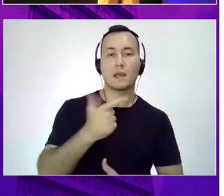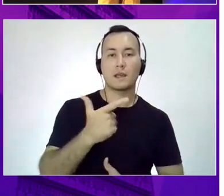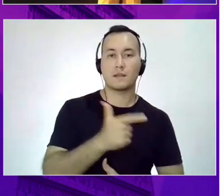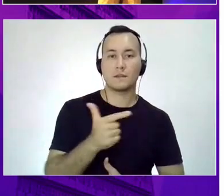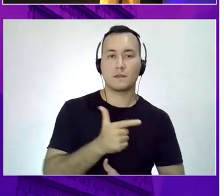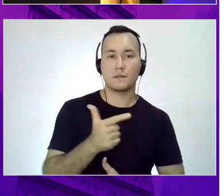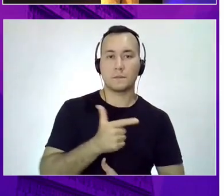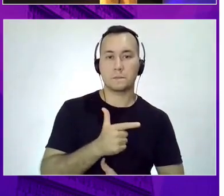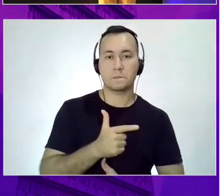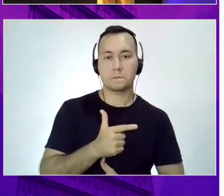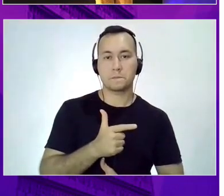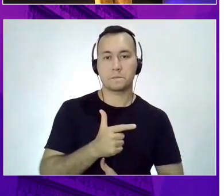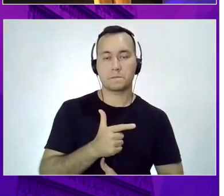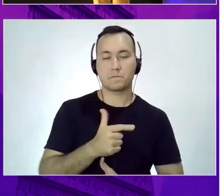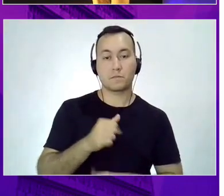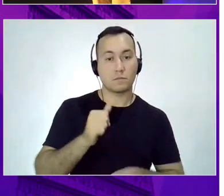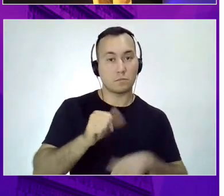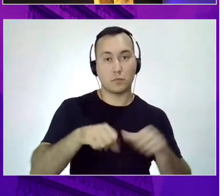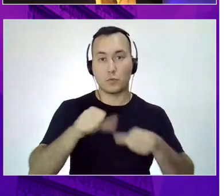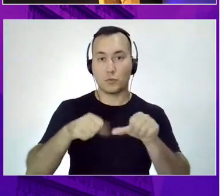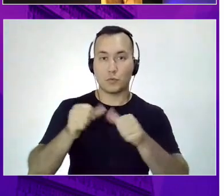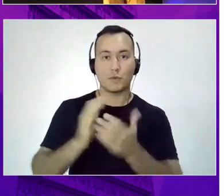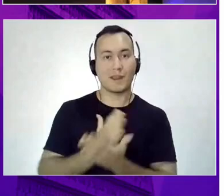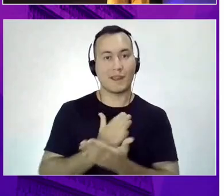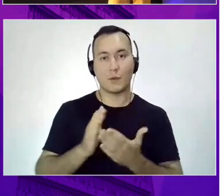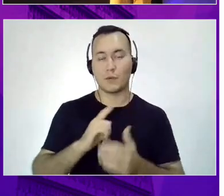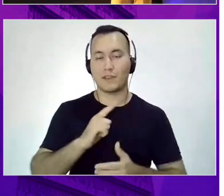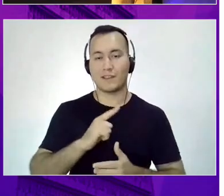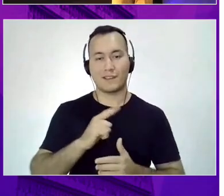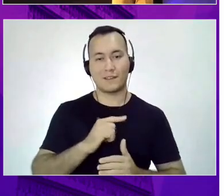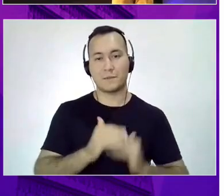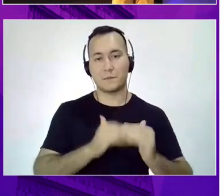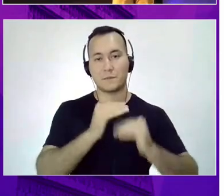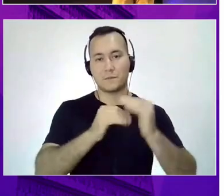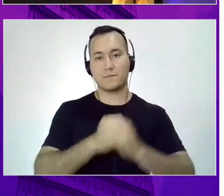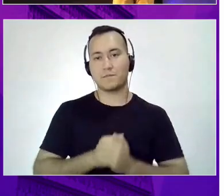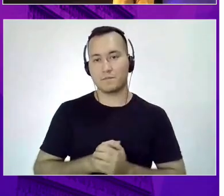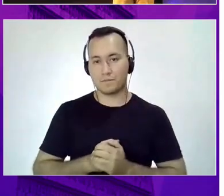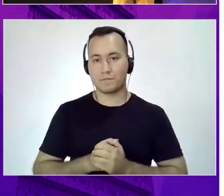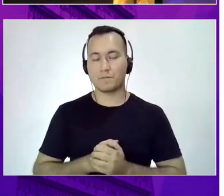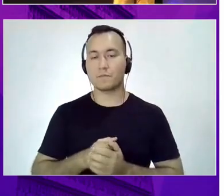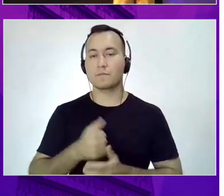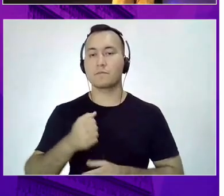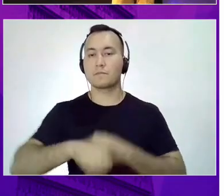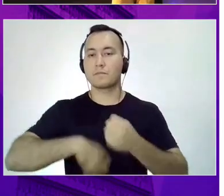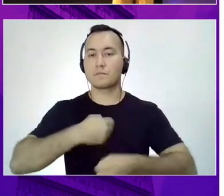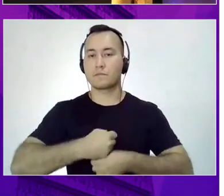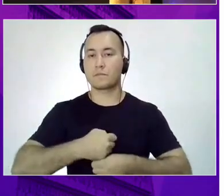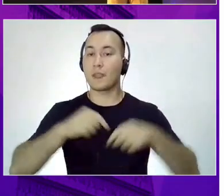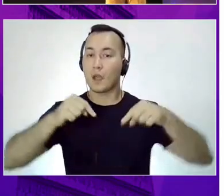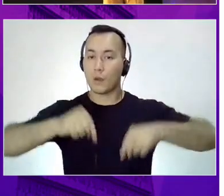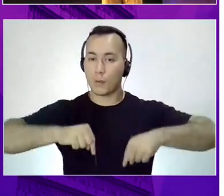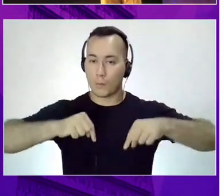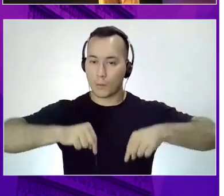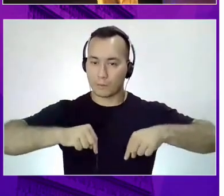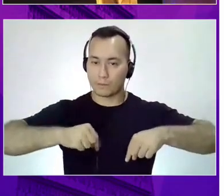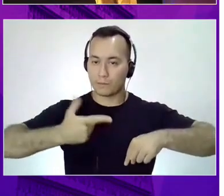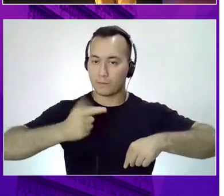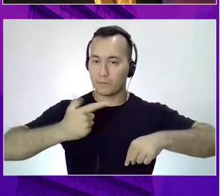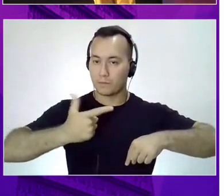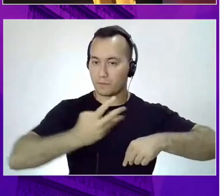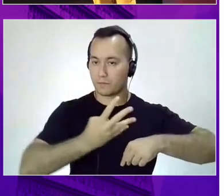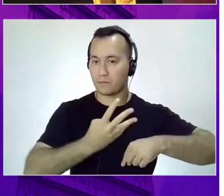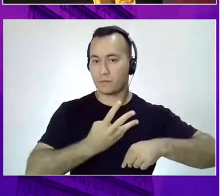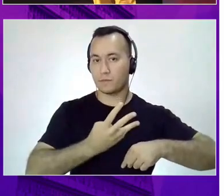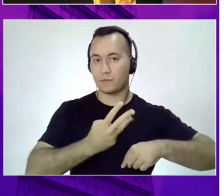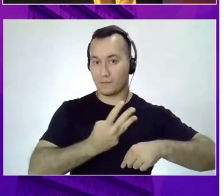em 2023, tem a solução 2, né, que é o que a gente vai mostrar aqui, essa evolução até